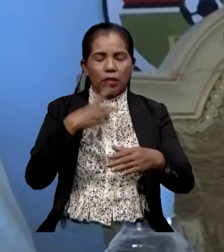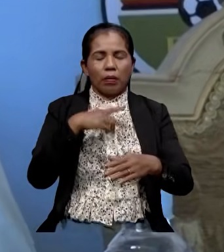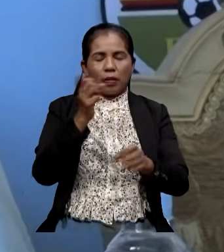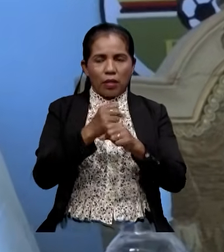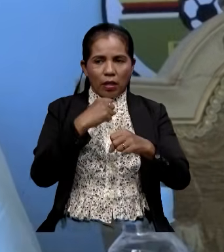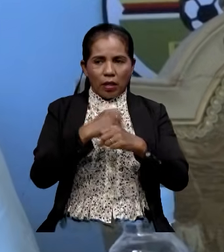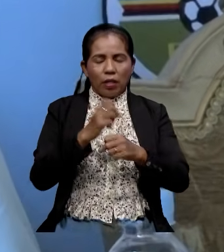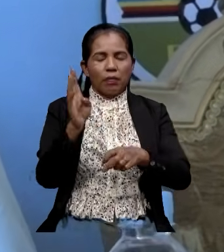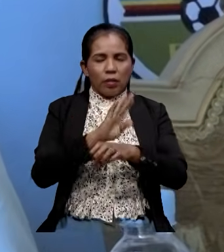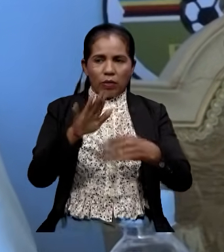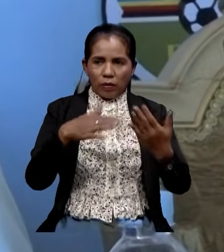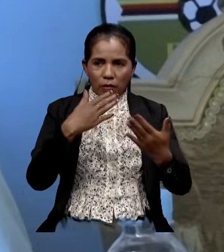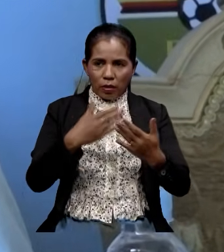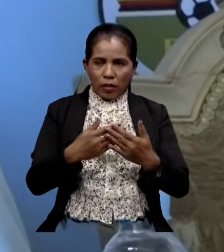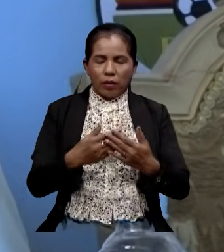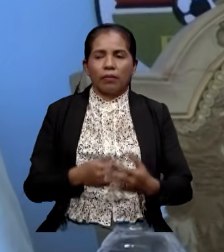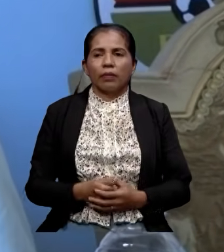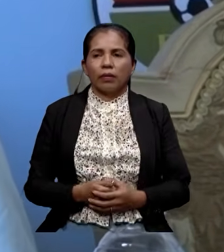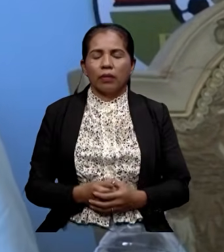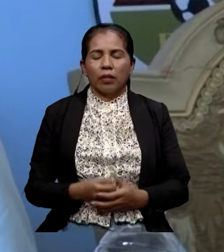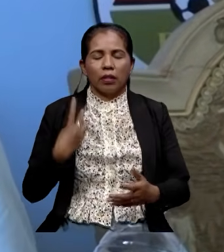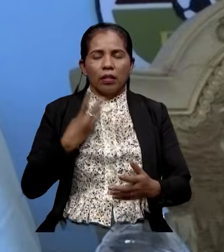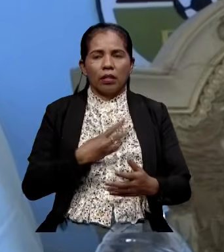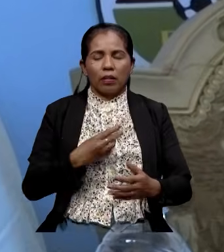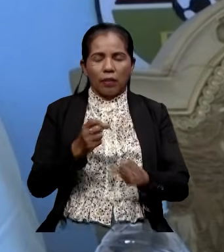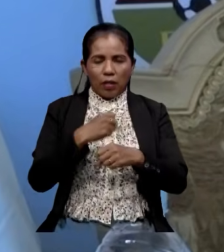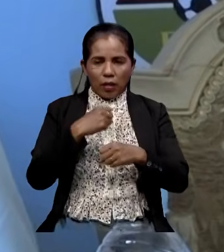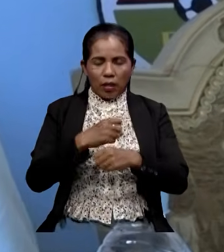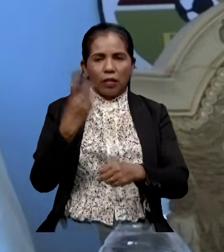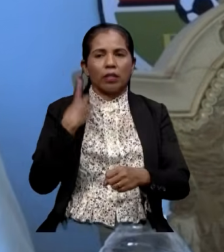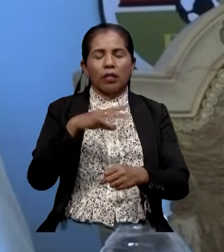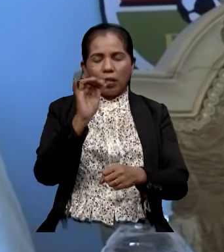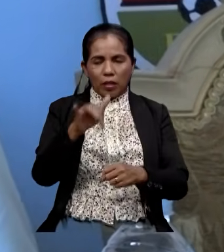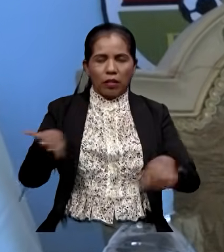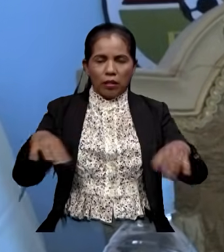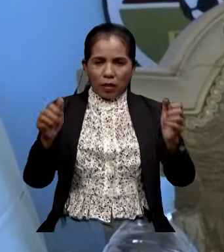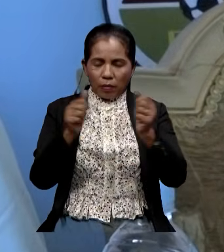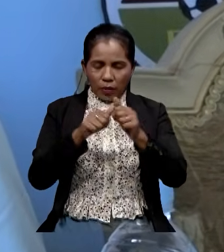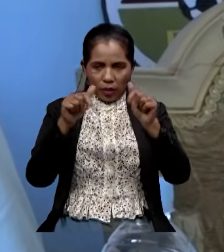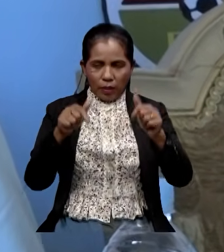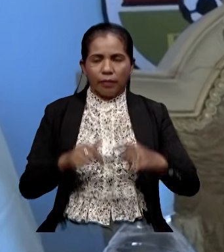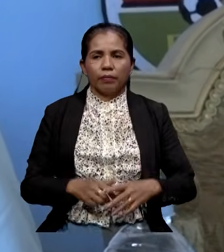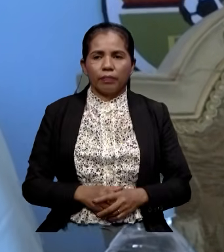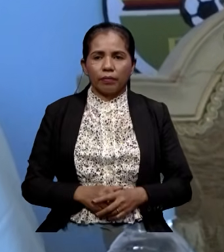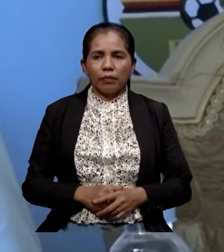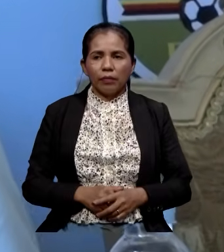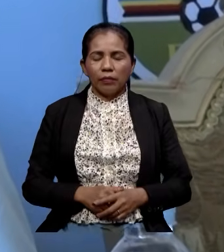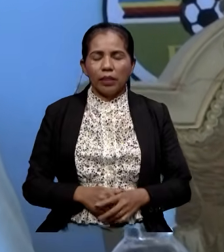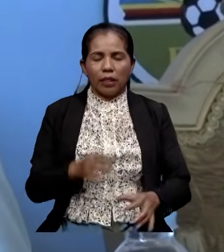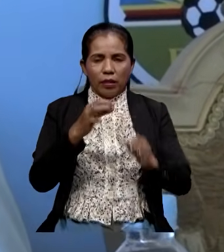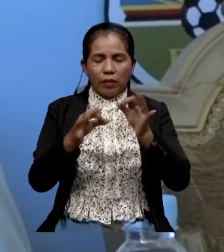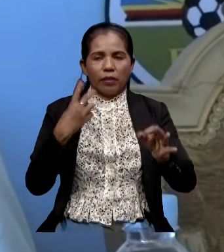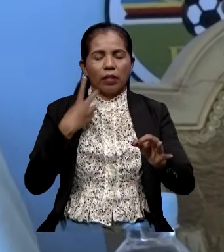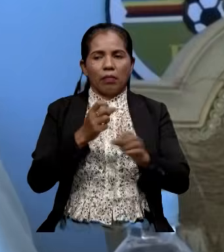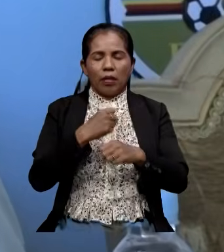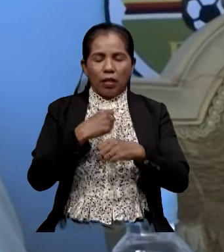a negociação no outro, a tuné e também formaliza o acordo de cooperação e se também